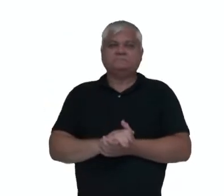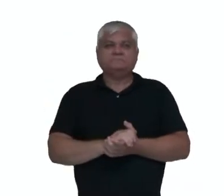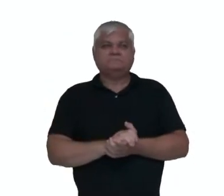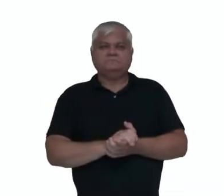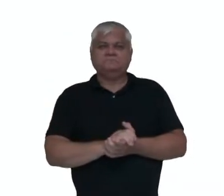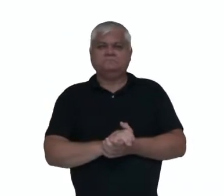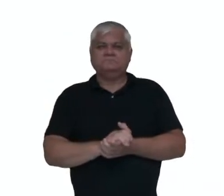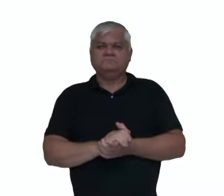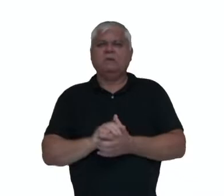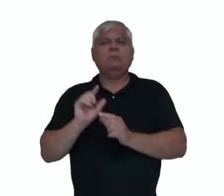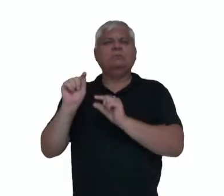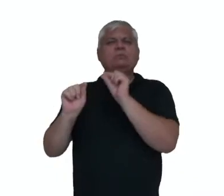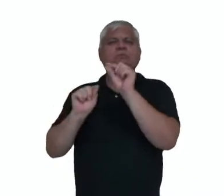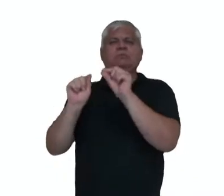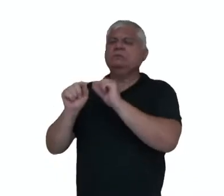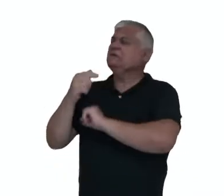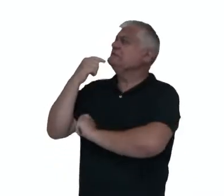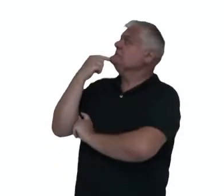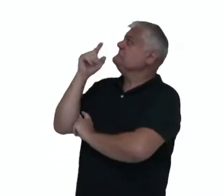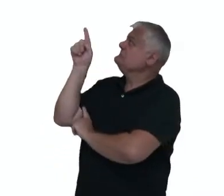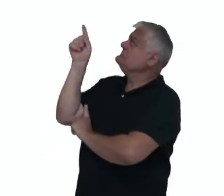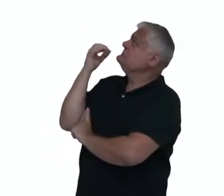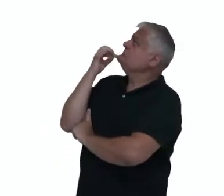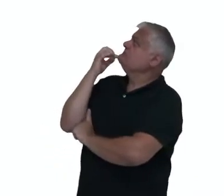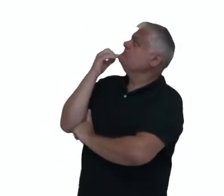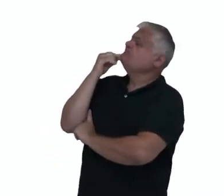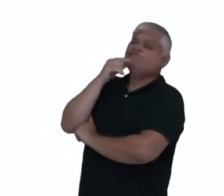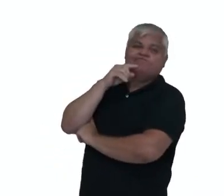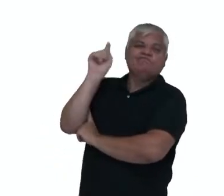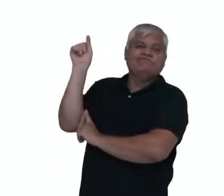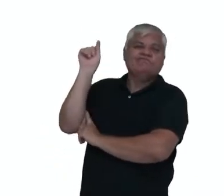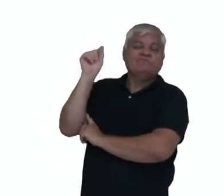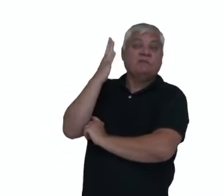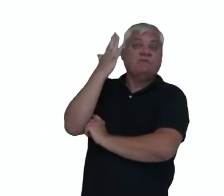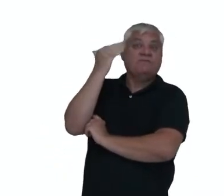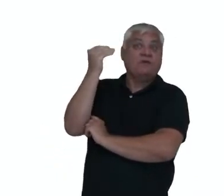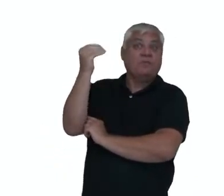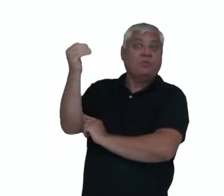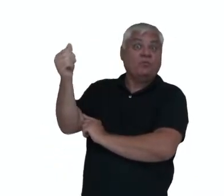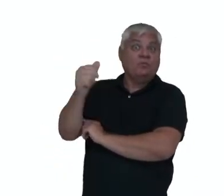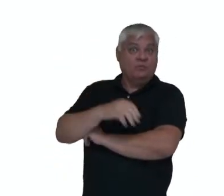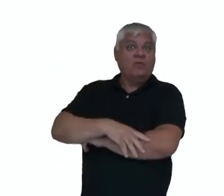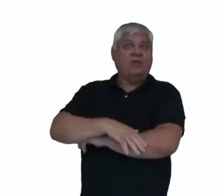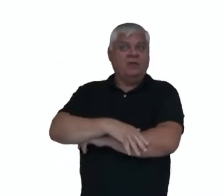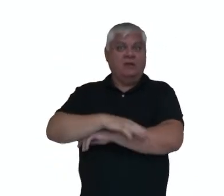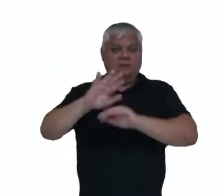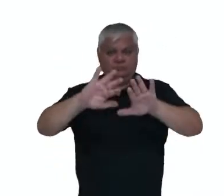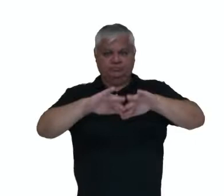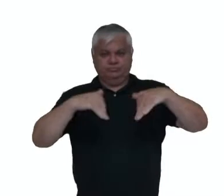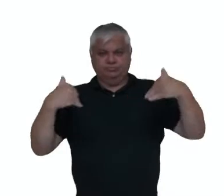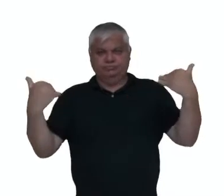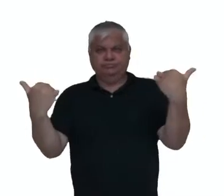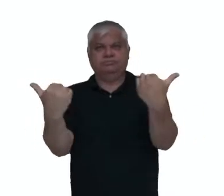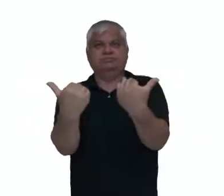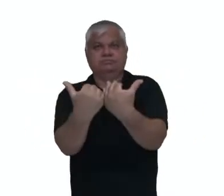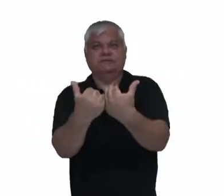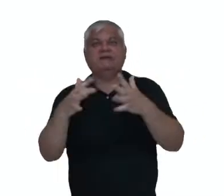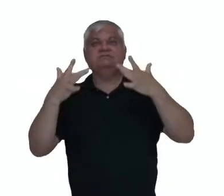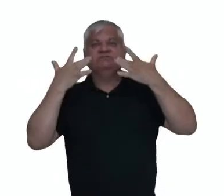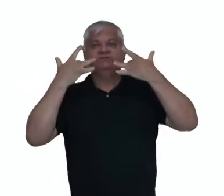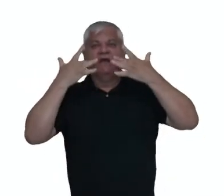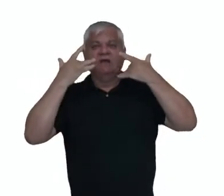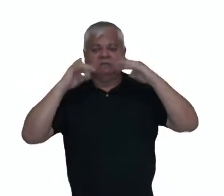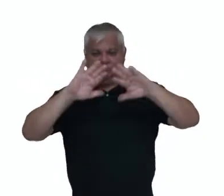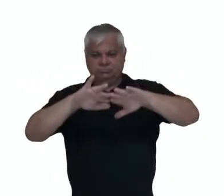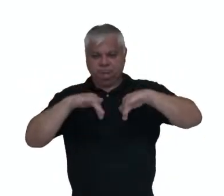imagem, né, o que vem à sua mente? Esse famoso anfiteatro, olha, né, já dei um spoiler, um